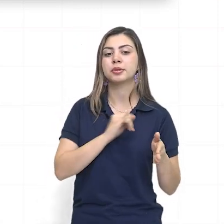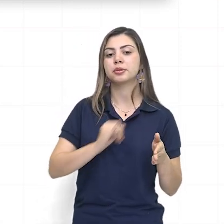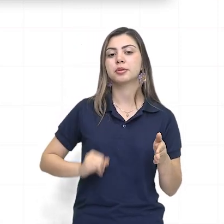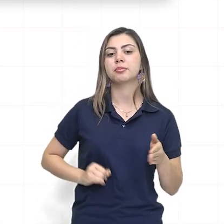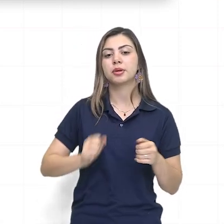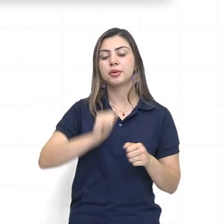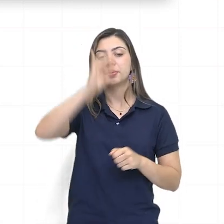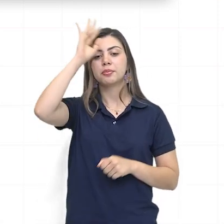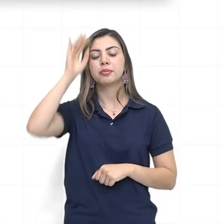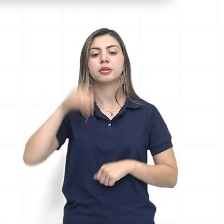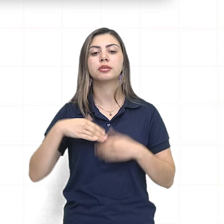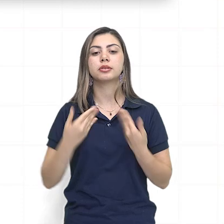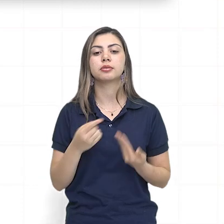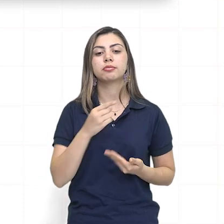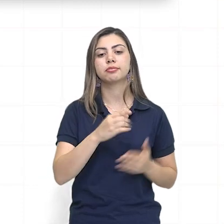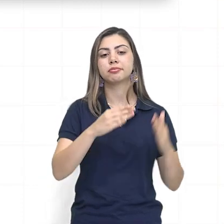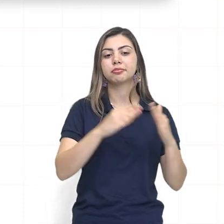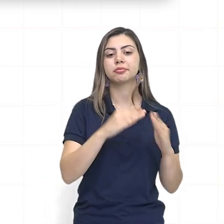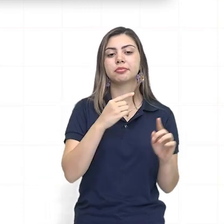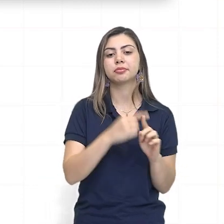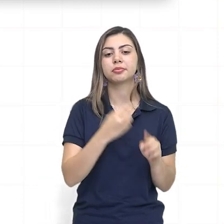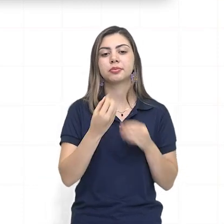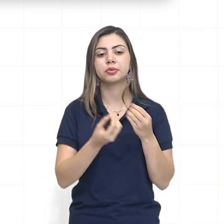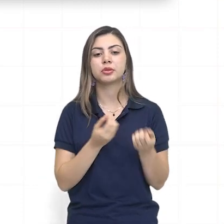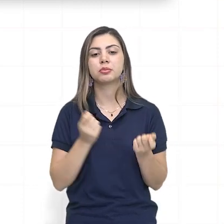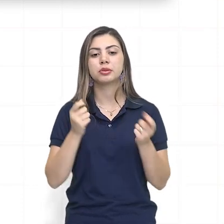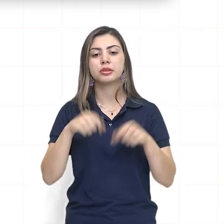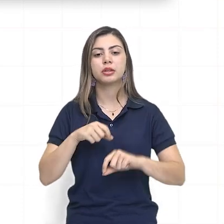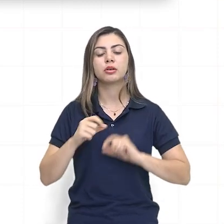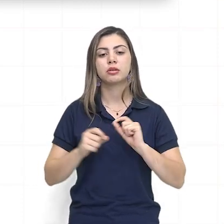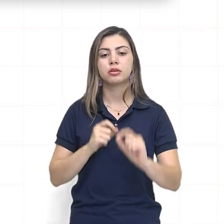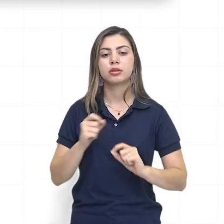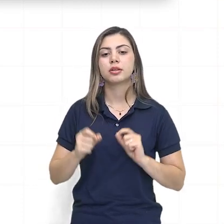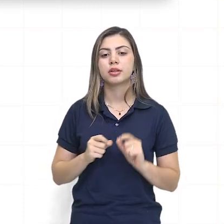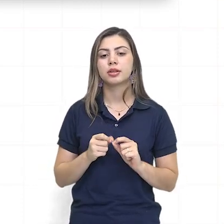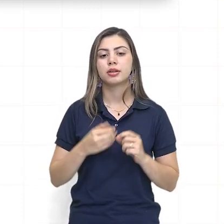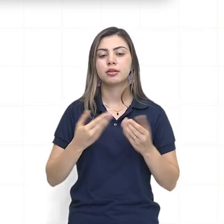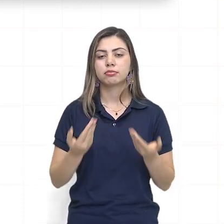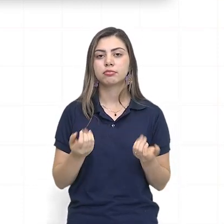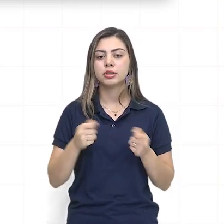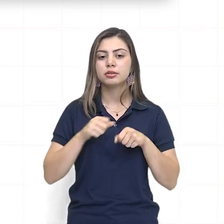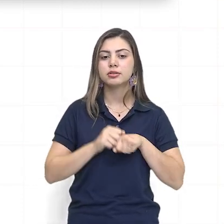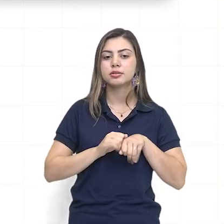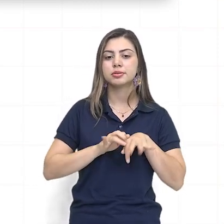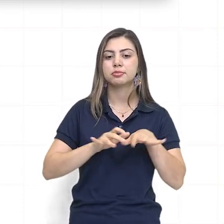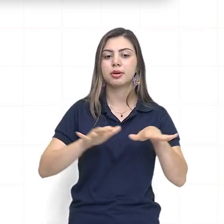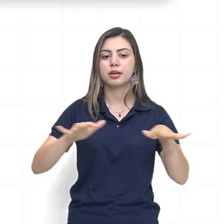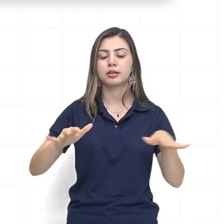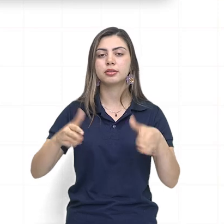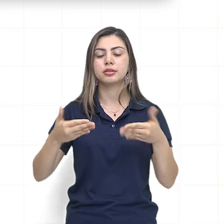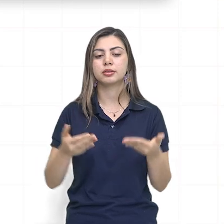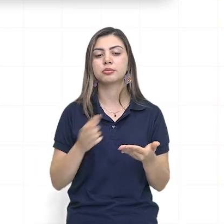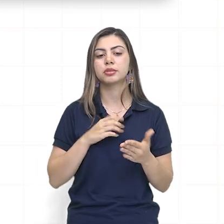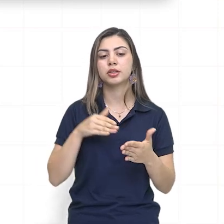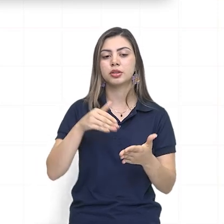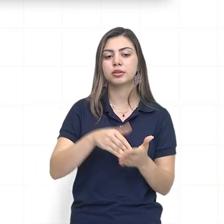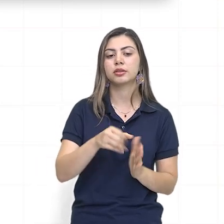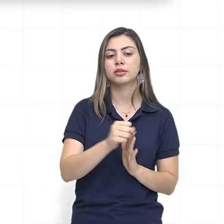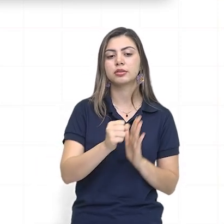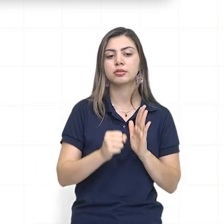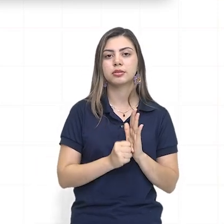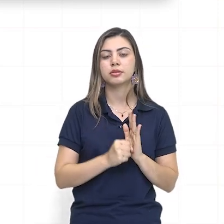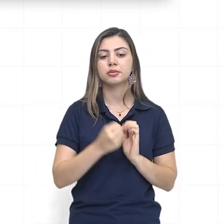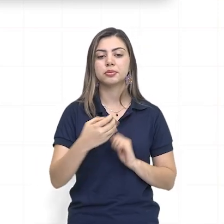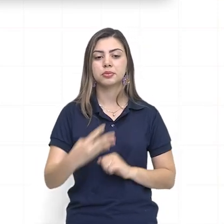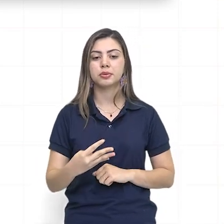Romano, a igreja ia aos poucos preenchendo os vazios deixados por ele até em fins do século